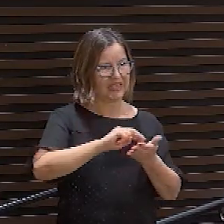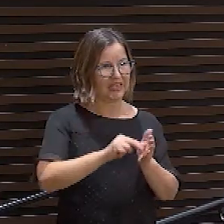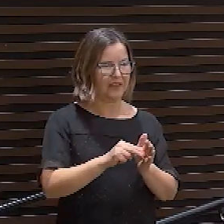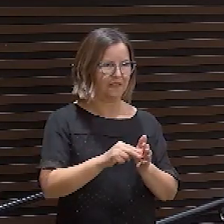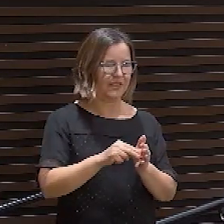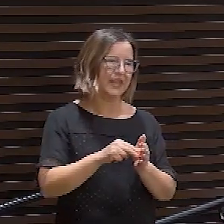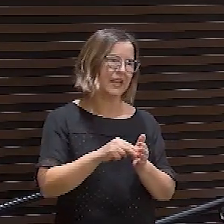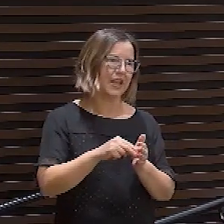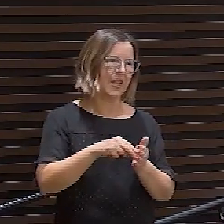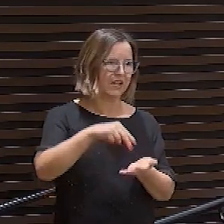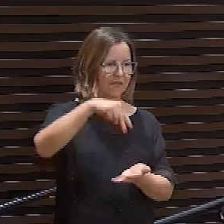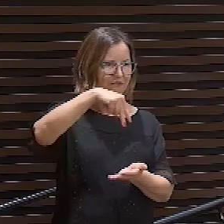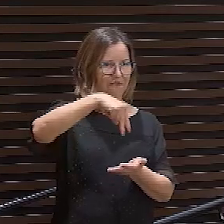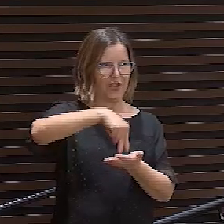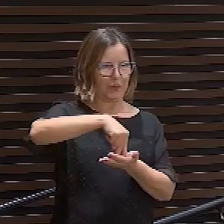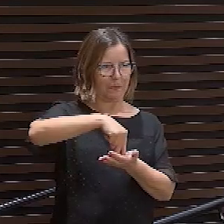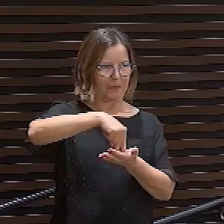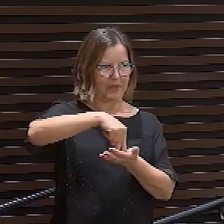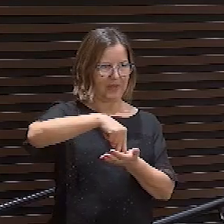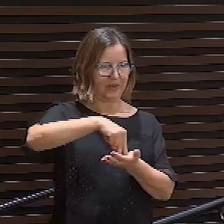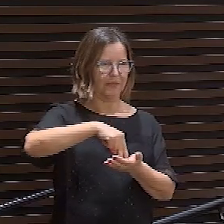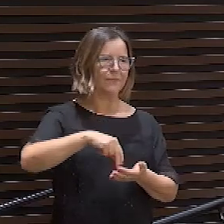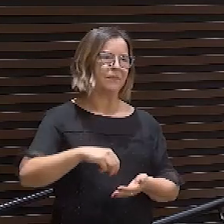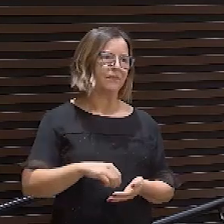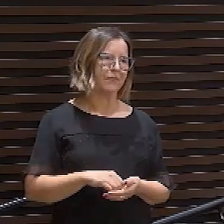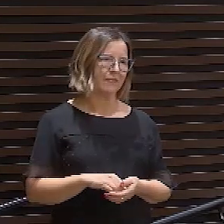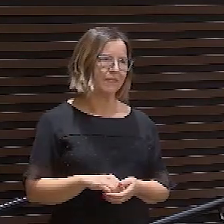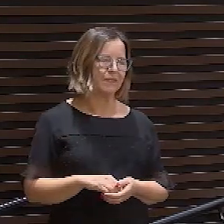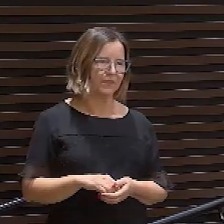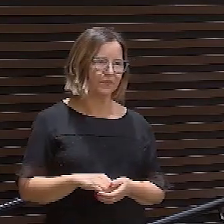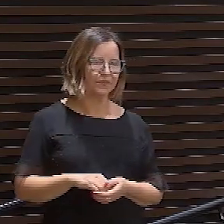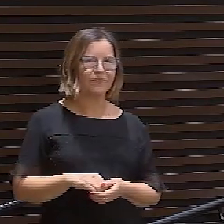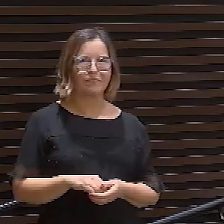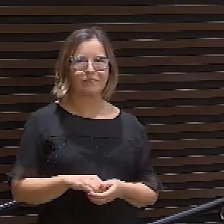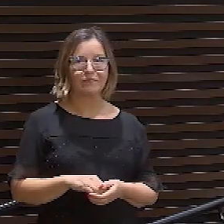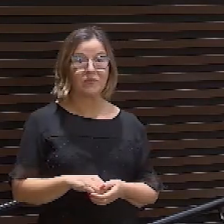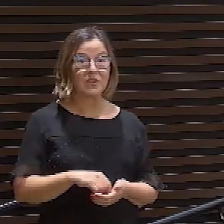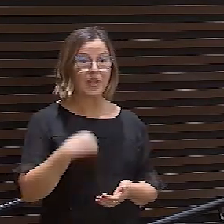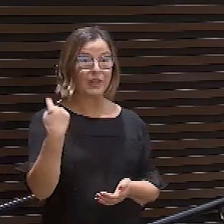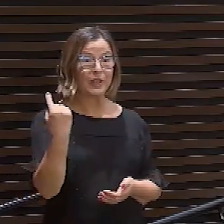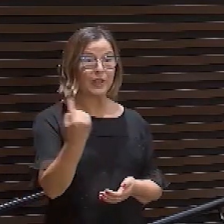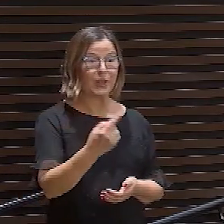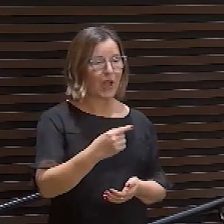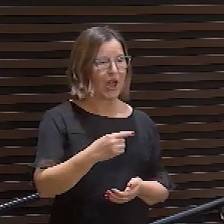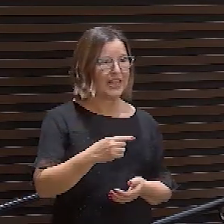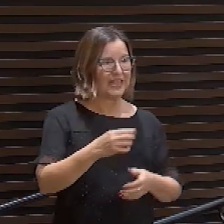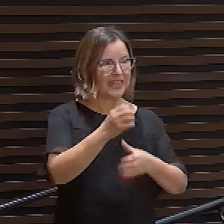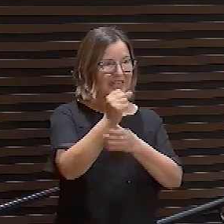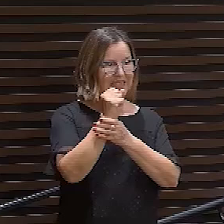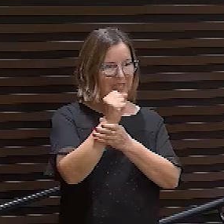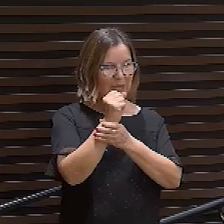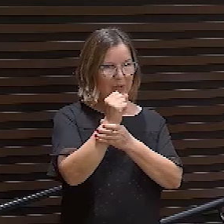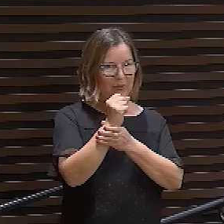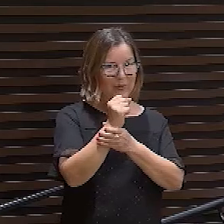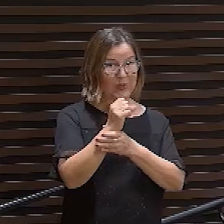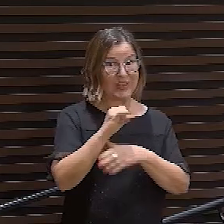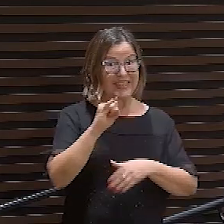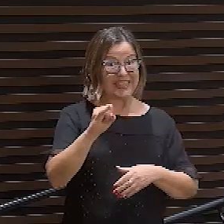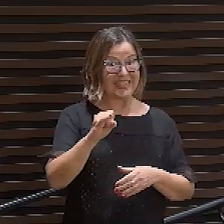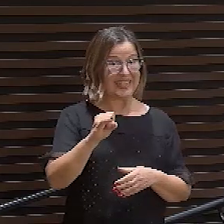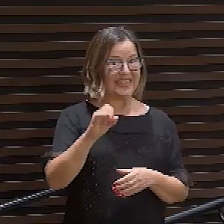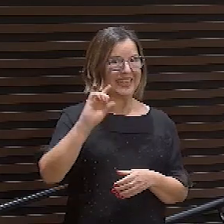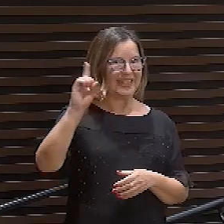Deus. Nós só vamos ficar seguros quando Deus for nossa